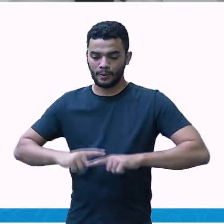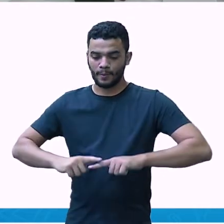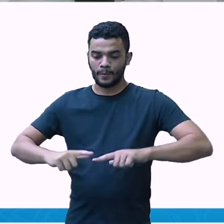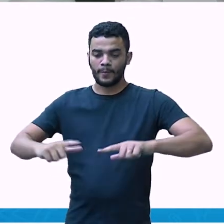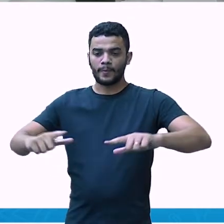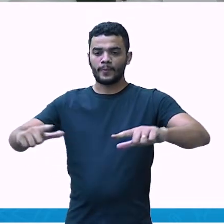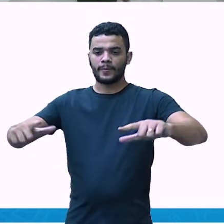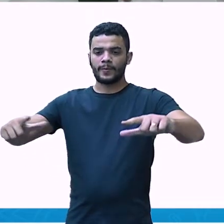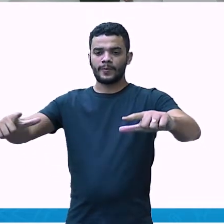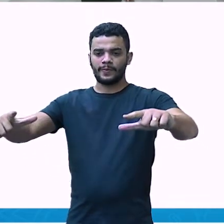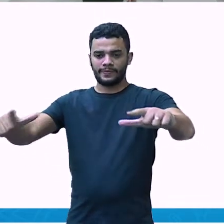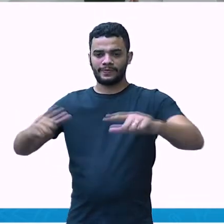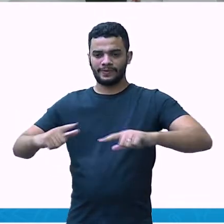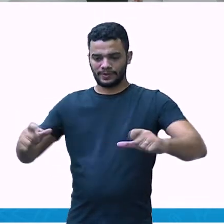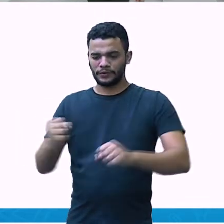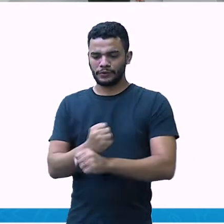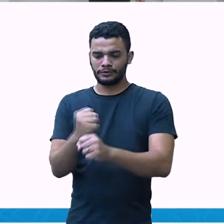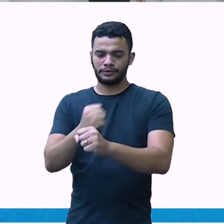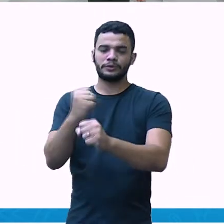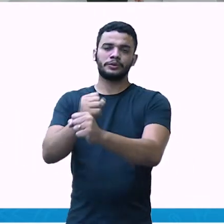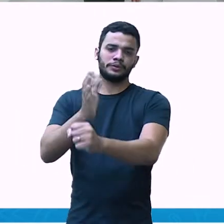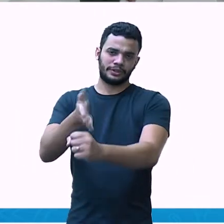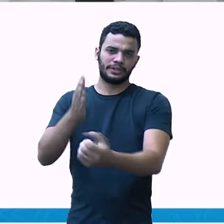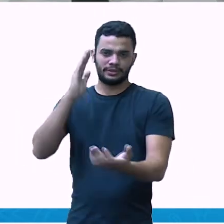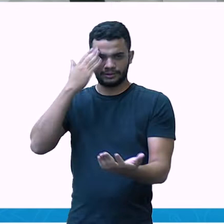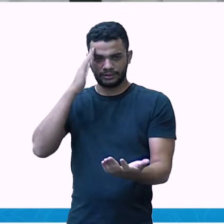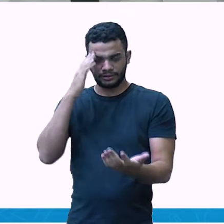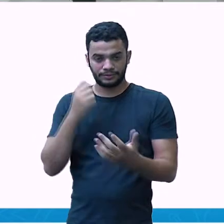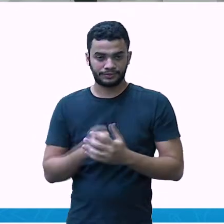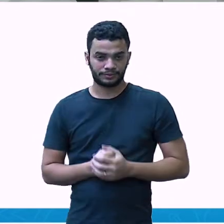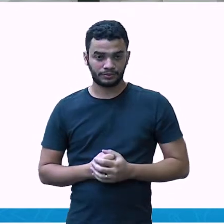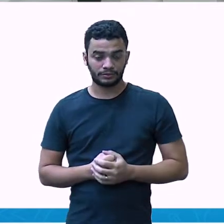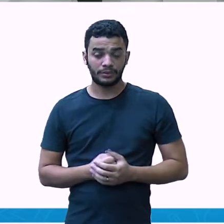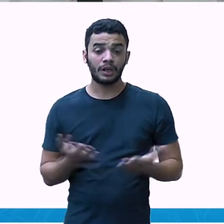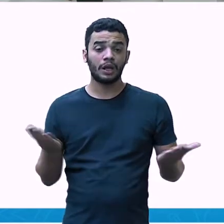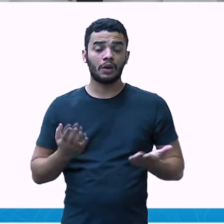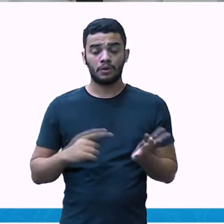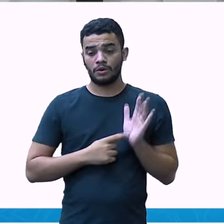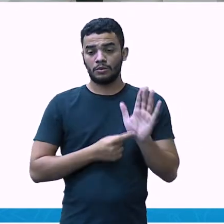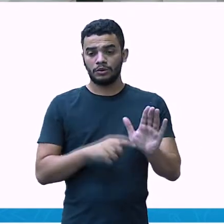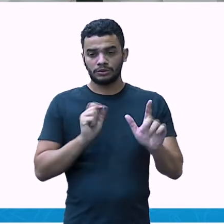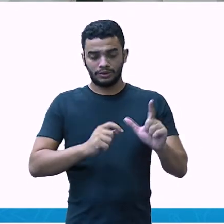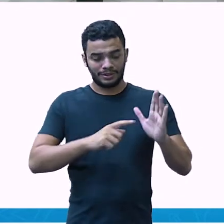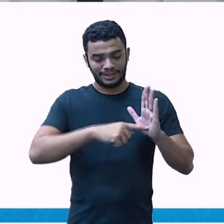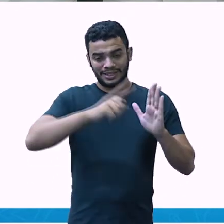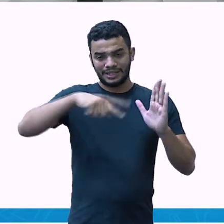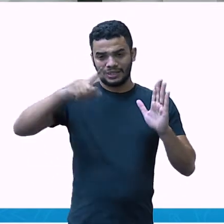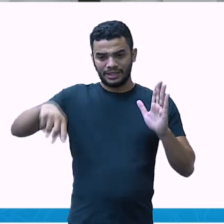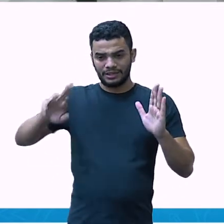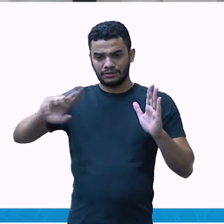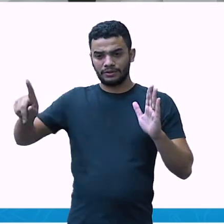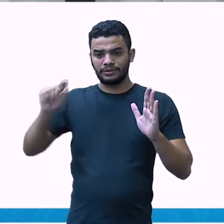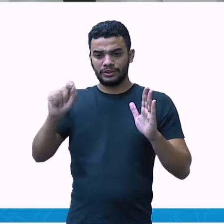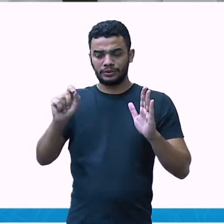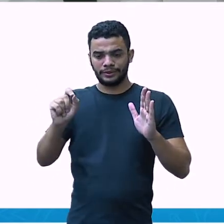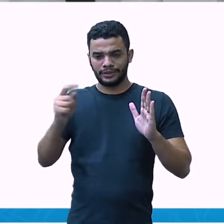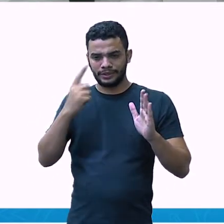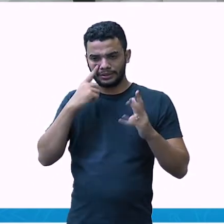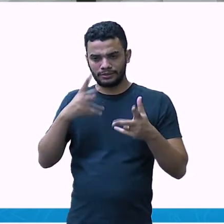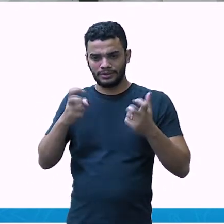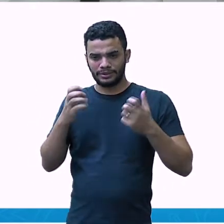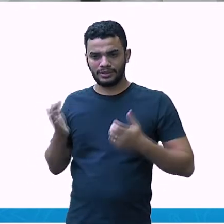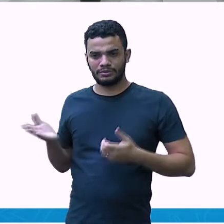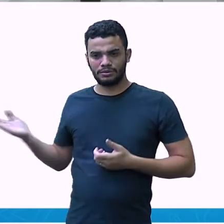como gráfico de pizza. Nesse gráfico, além do título, nós temos que